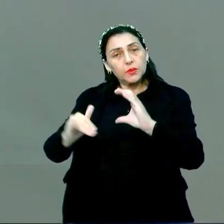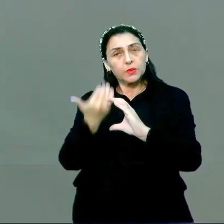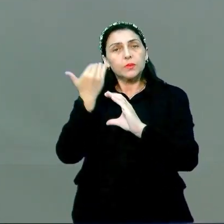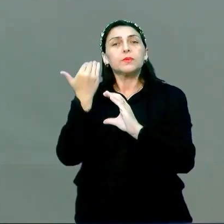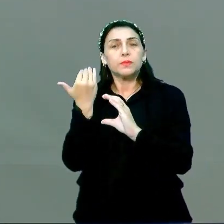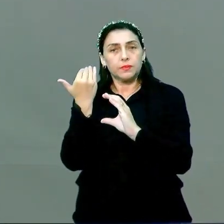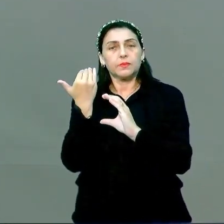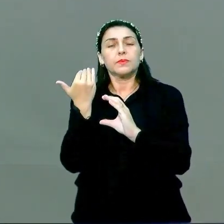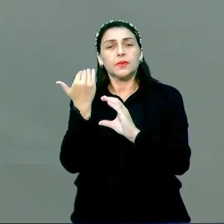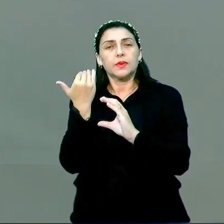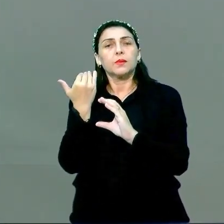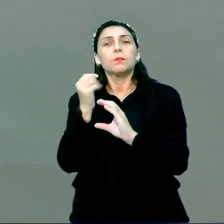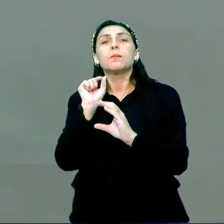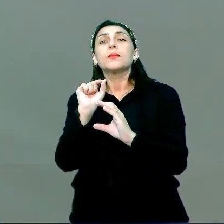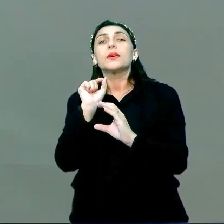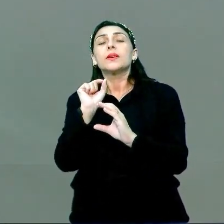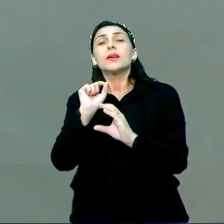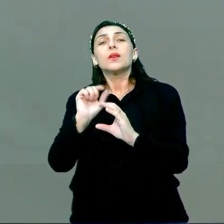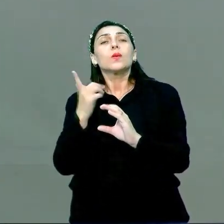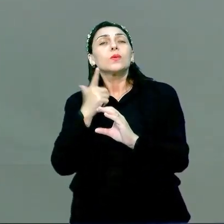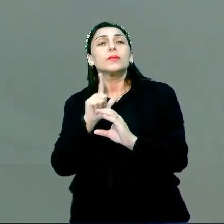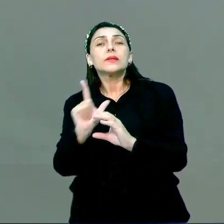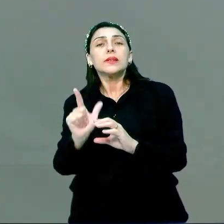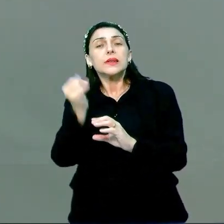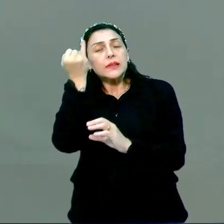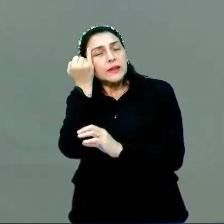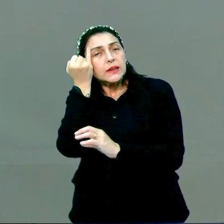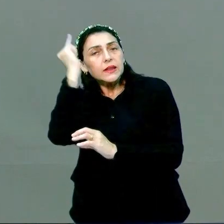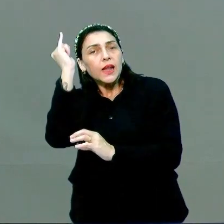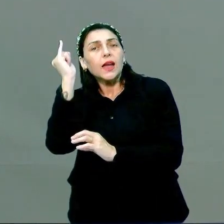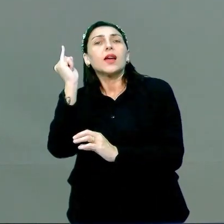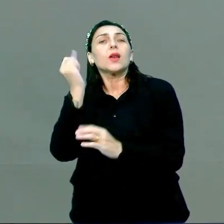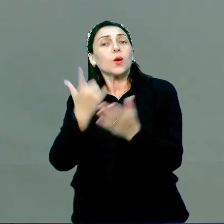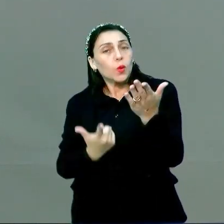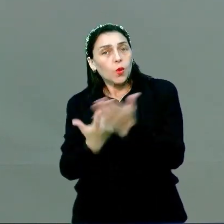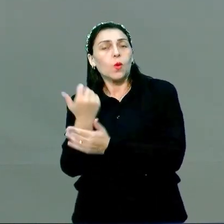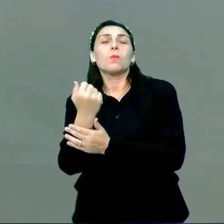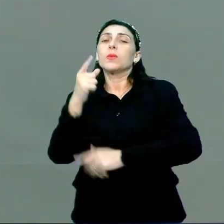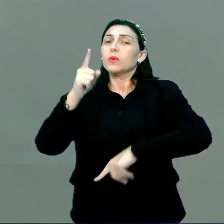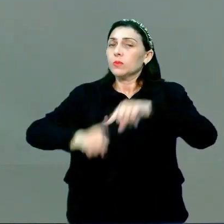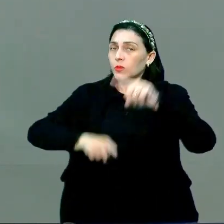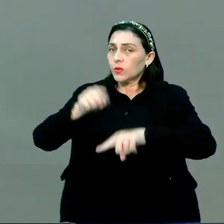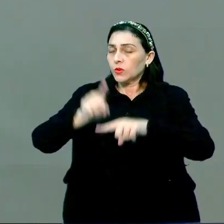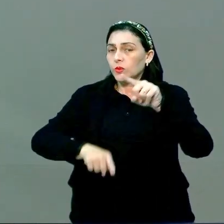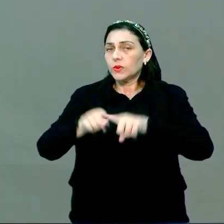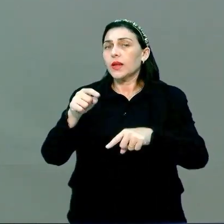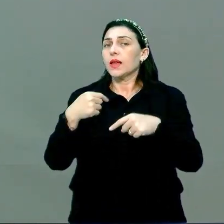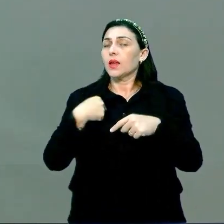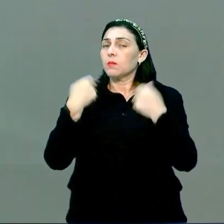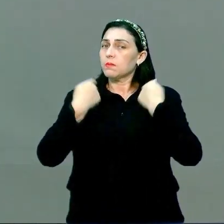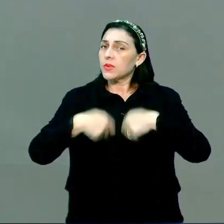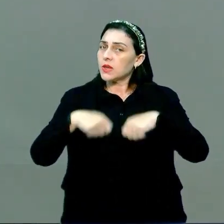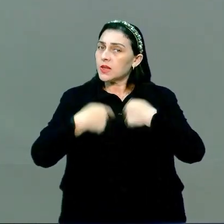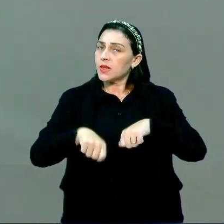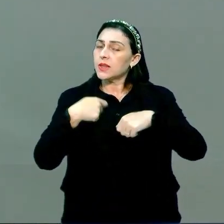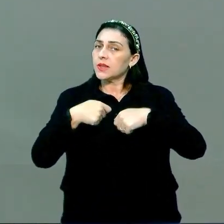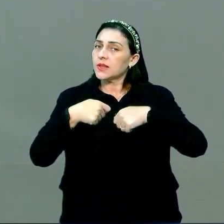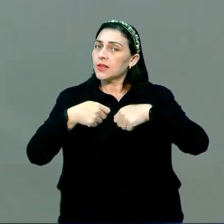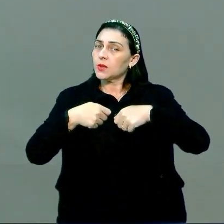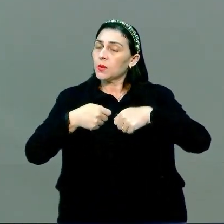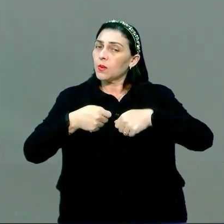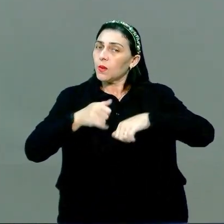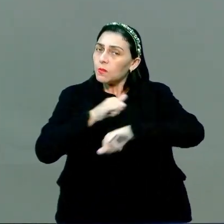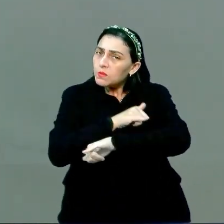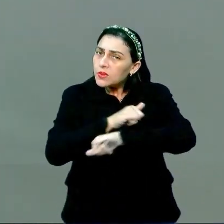essa mensagem para que ele adquira essa ideia, para que ele compre essa ideia, porque eu preciso transmitir